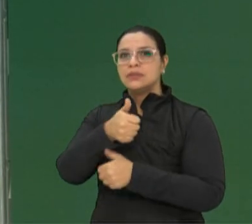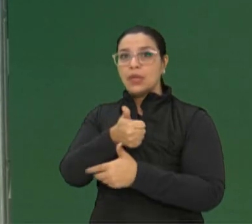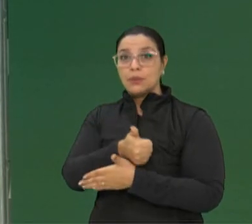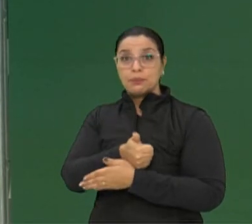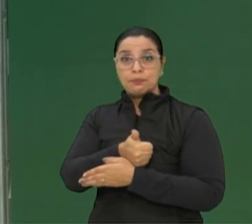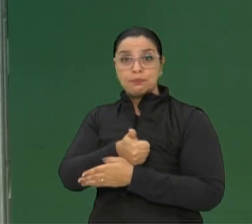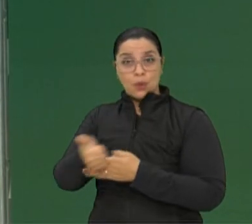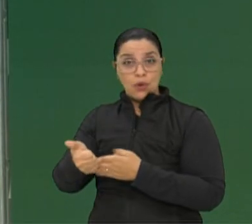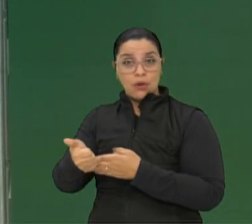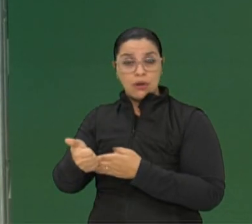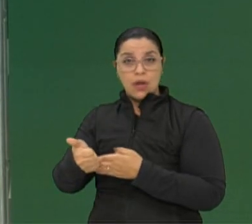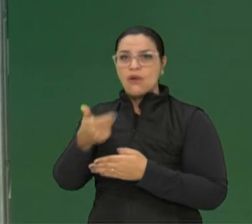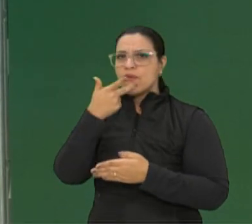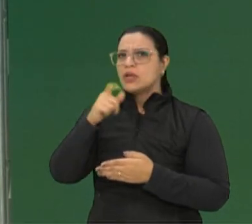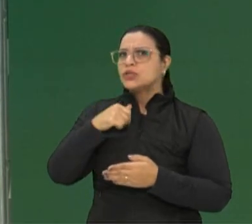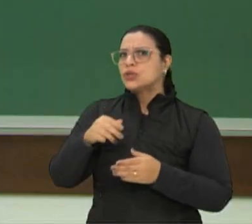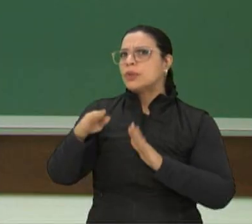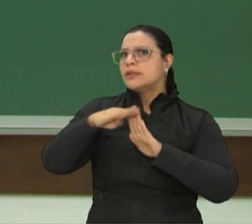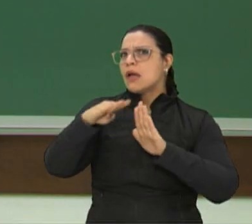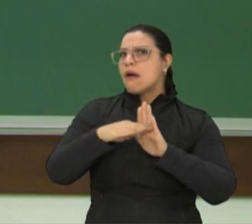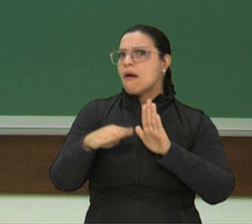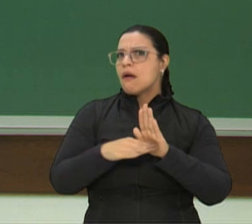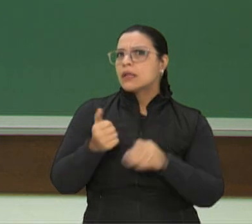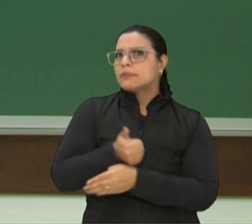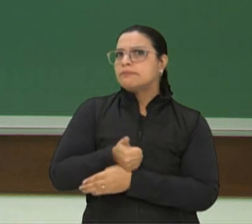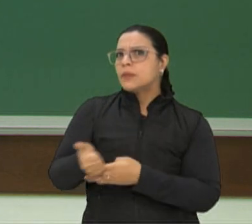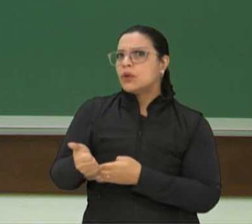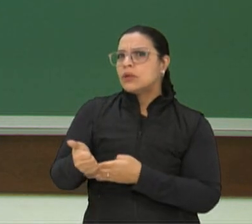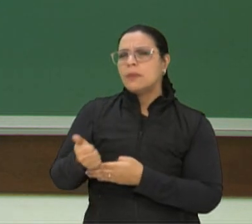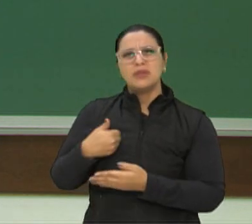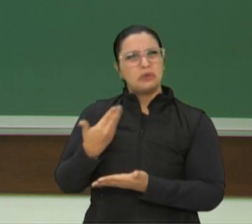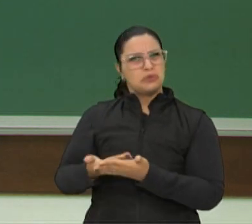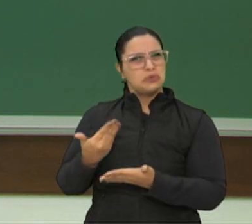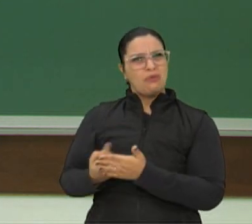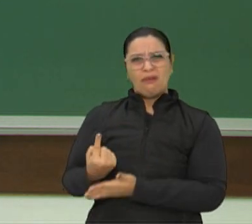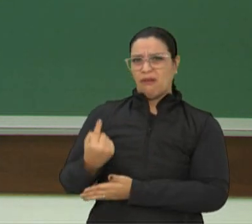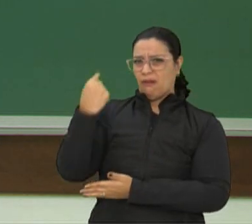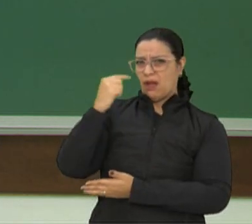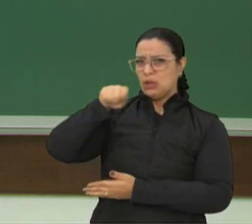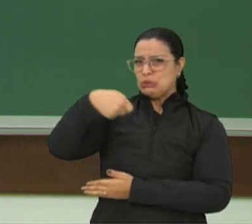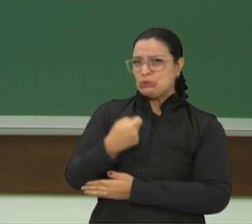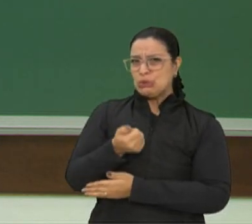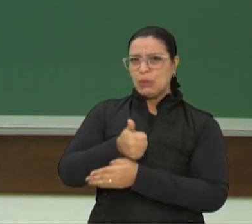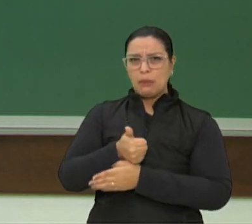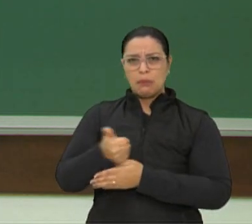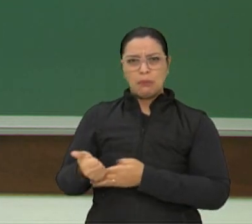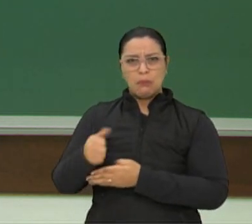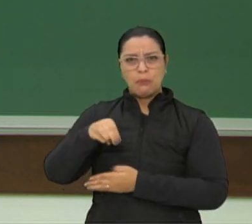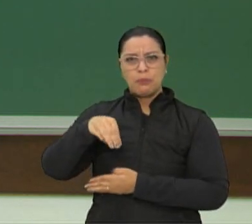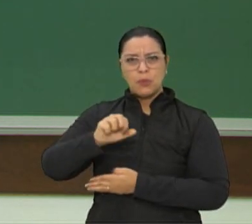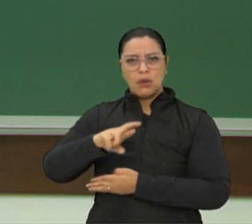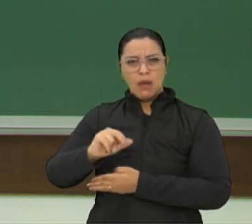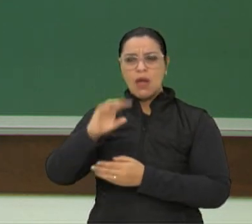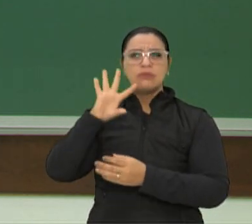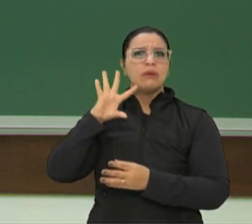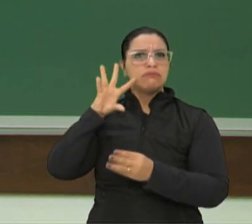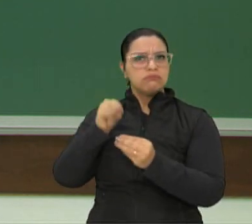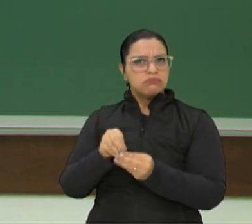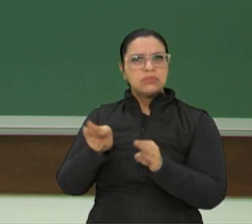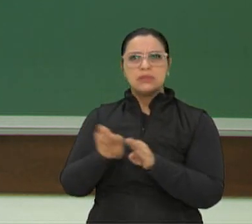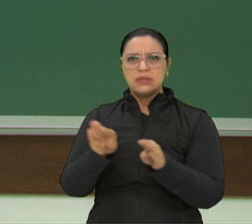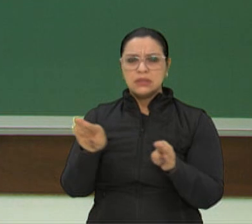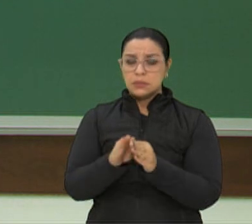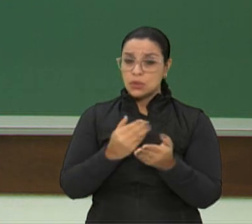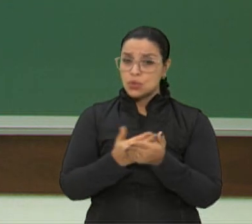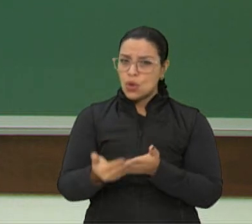da moralidade do David Hume. Tá, professor, mas a gente estudou lá no começo já o que é moral, o senhor já revisou no final lá no